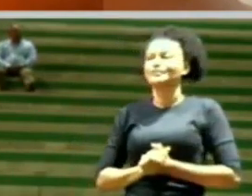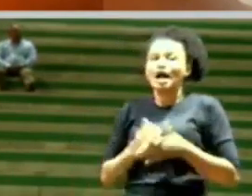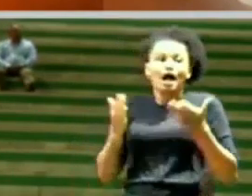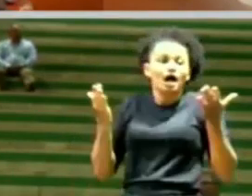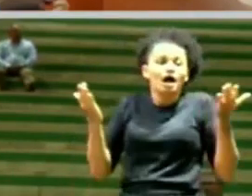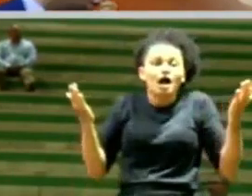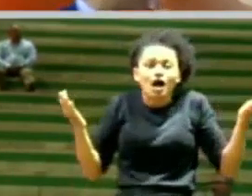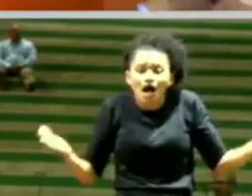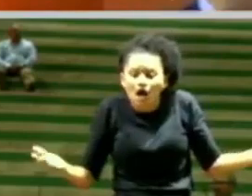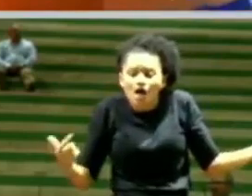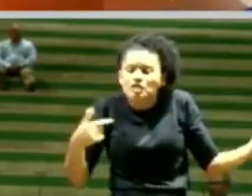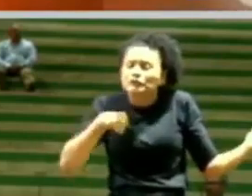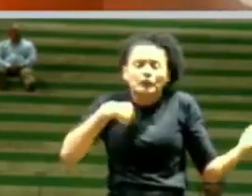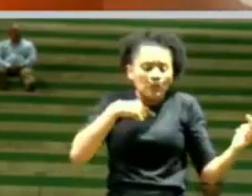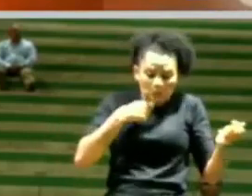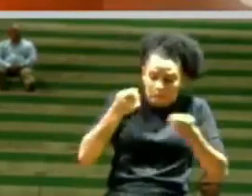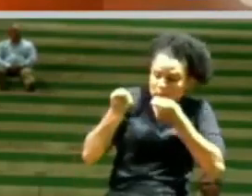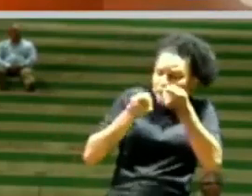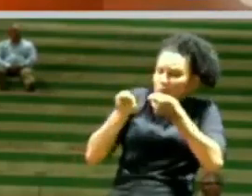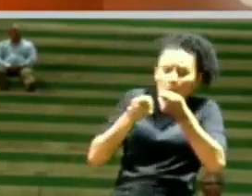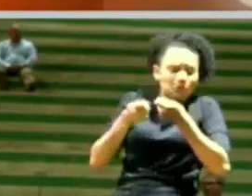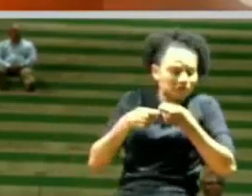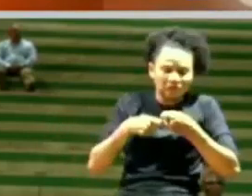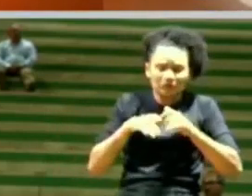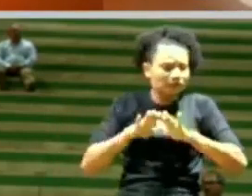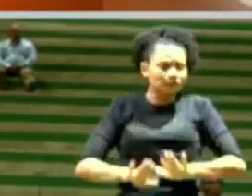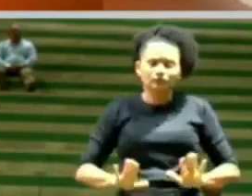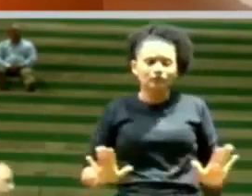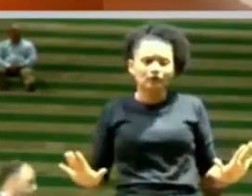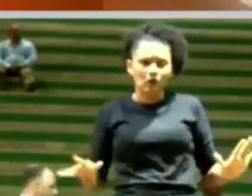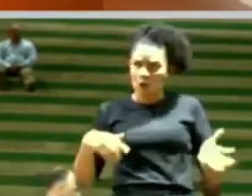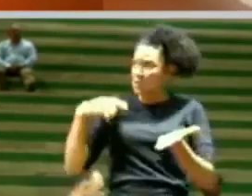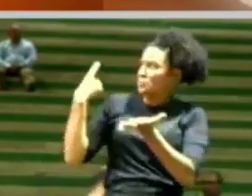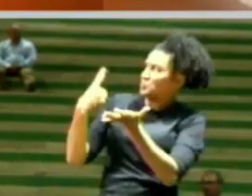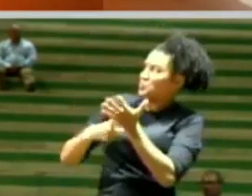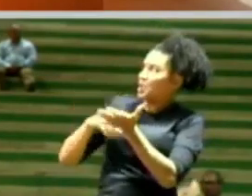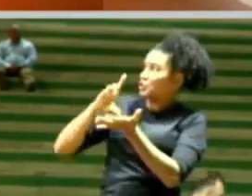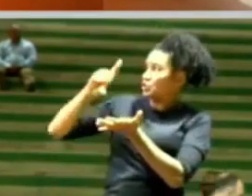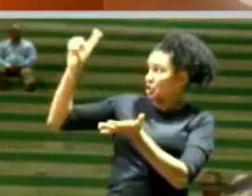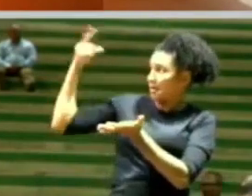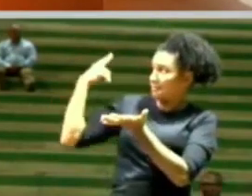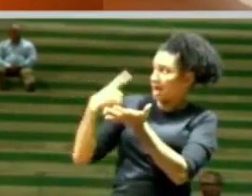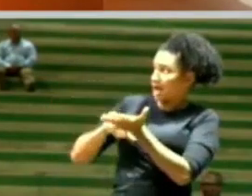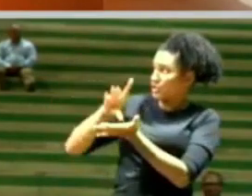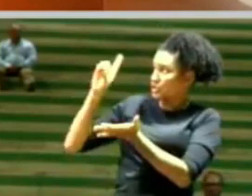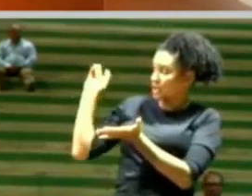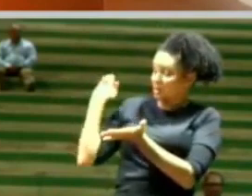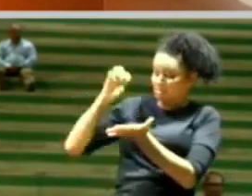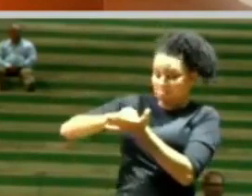Aí eu não controlo isso. Eu vou marcar o dia dele avivar a igreja?